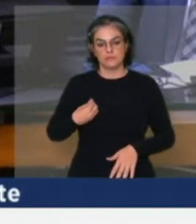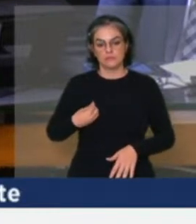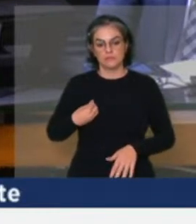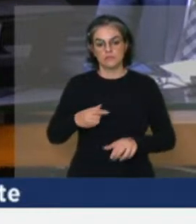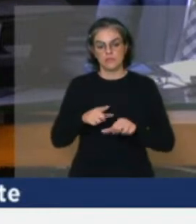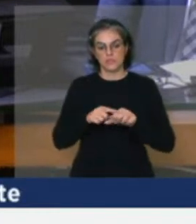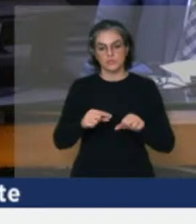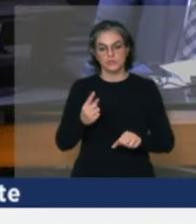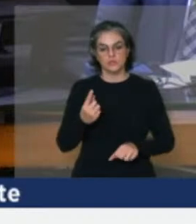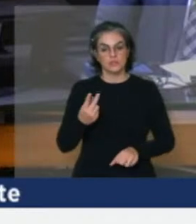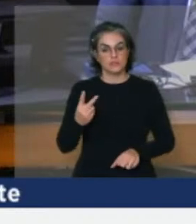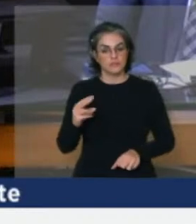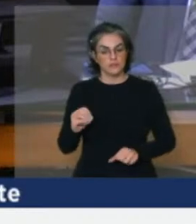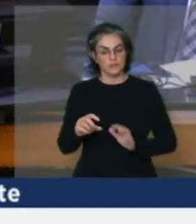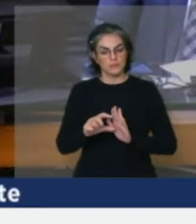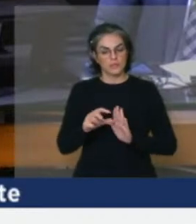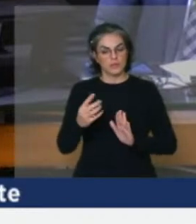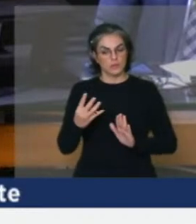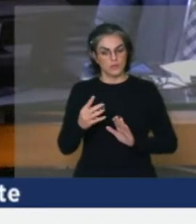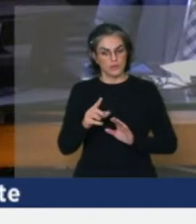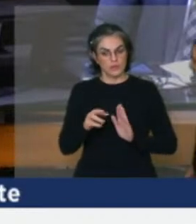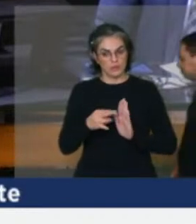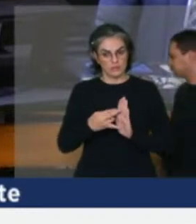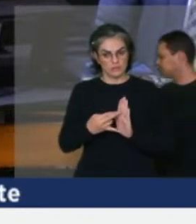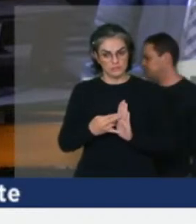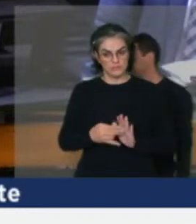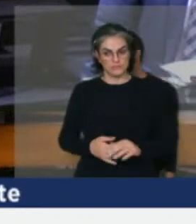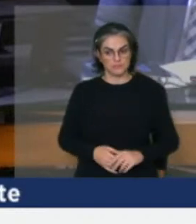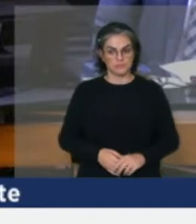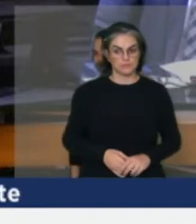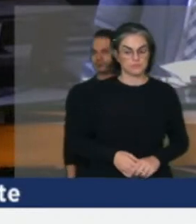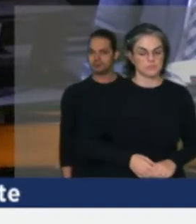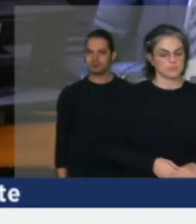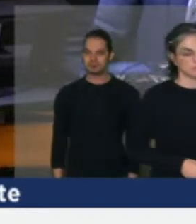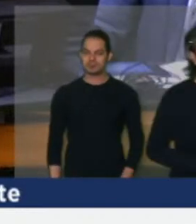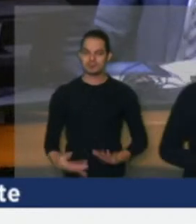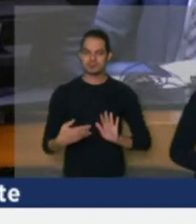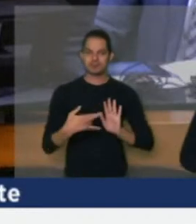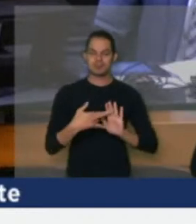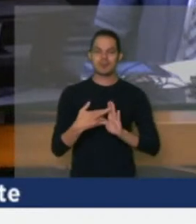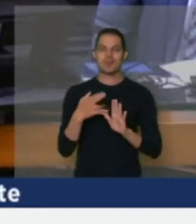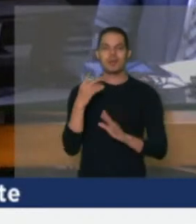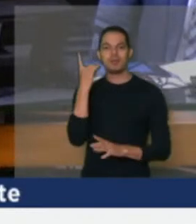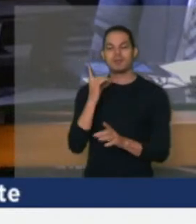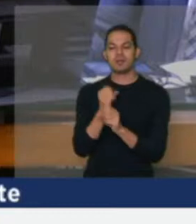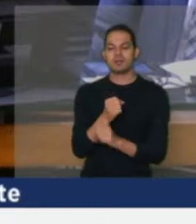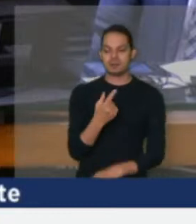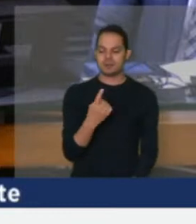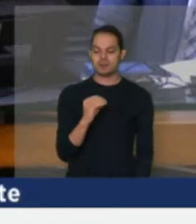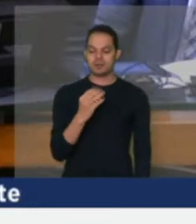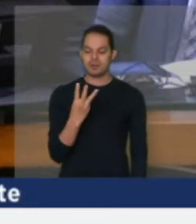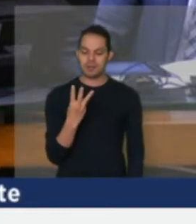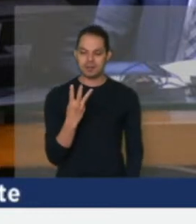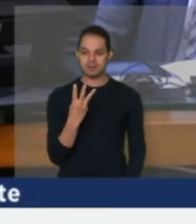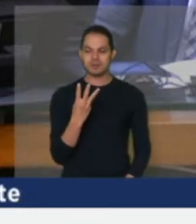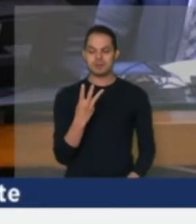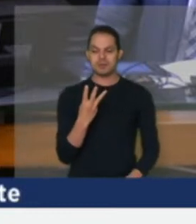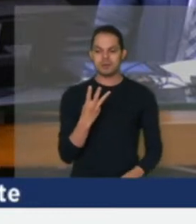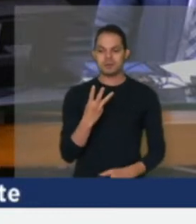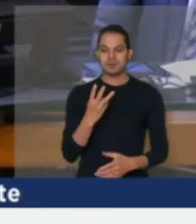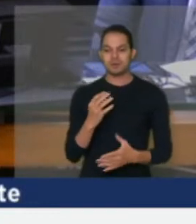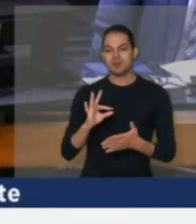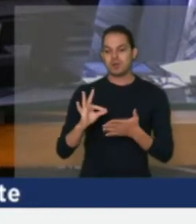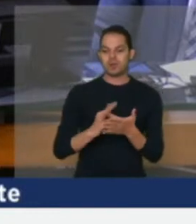120, parágrafo 4º do Regimento Interno da Câmara dos Deputados, 103 deputados, não se admitindo a